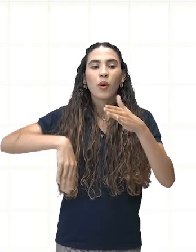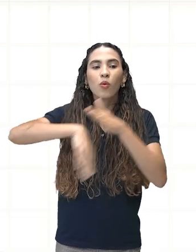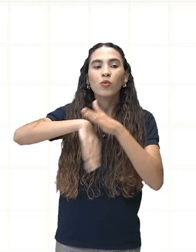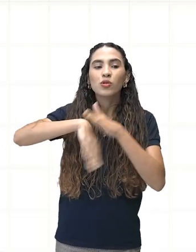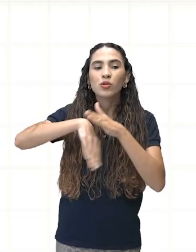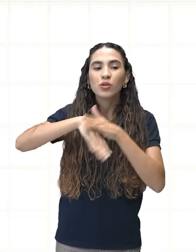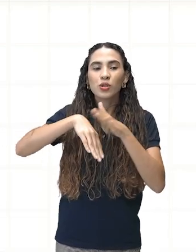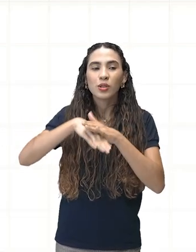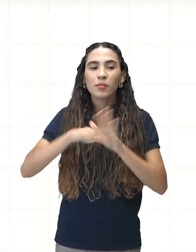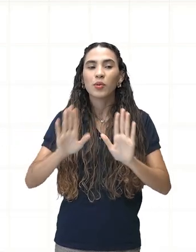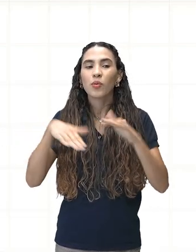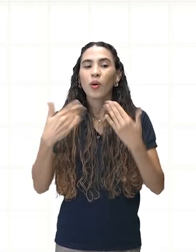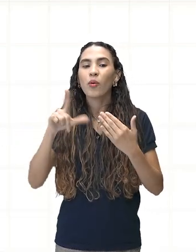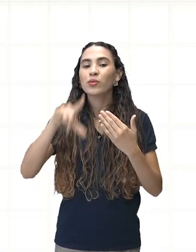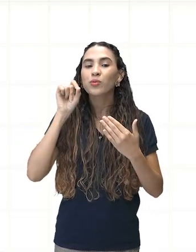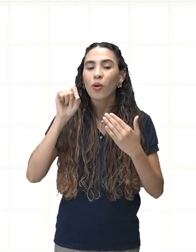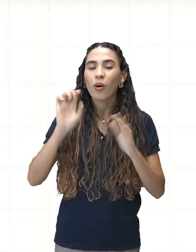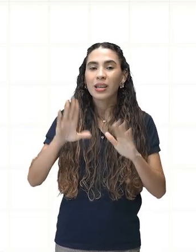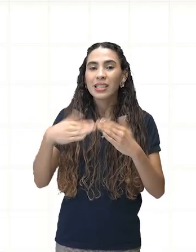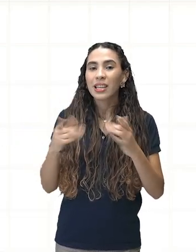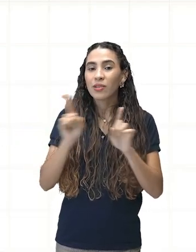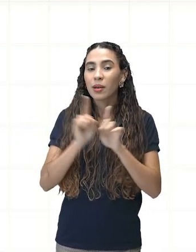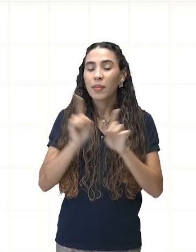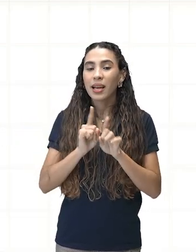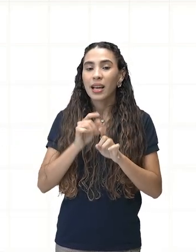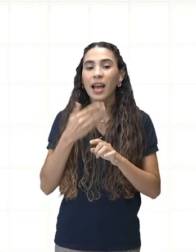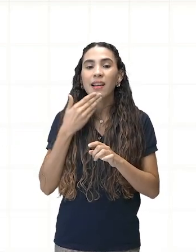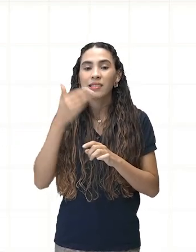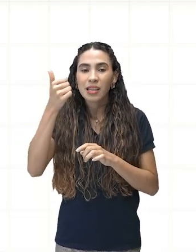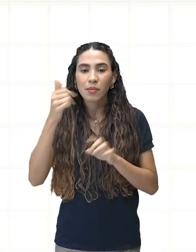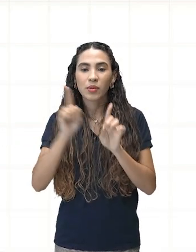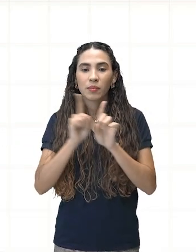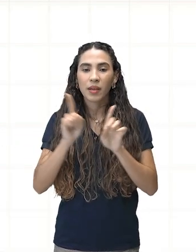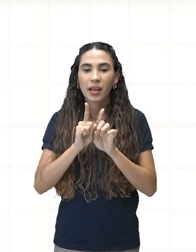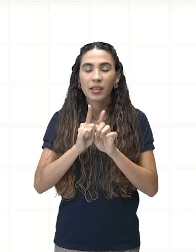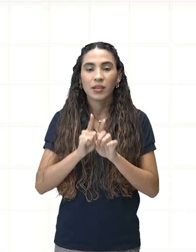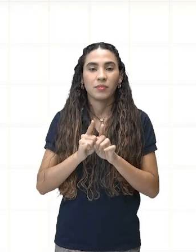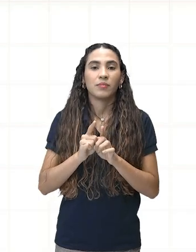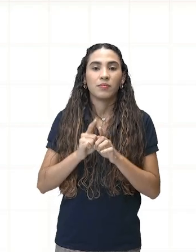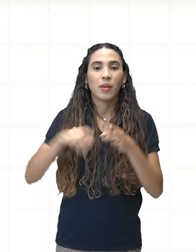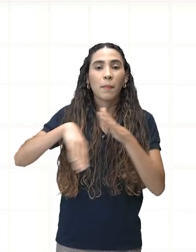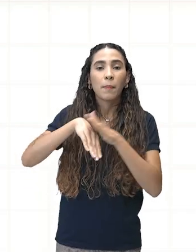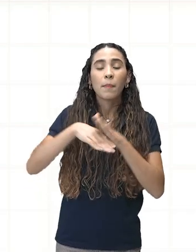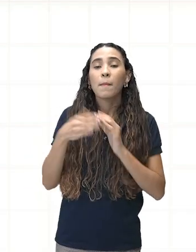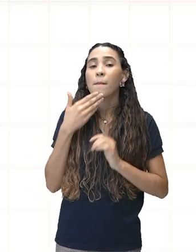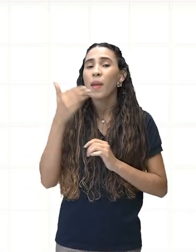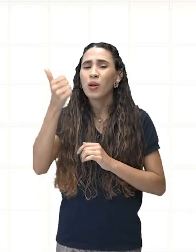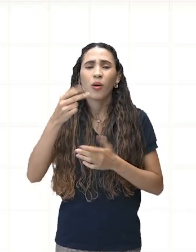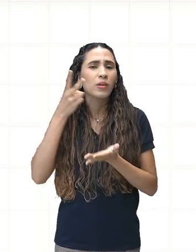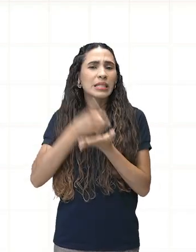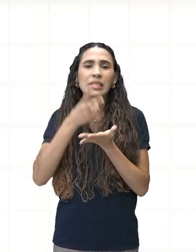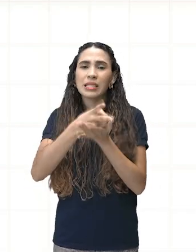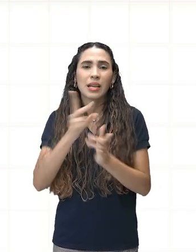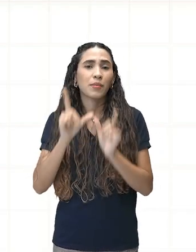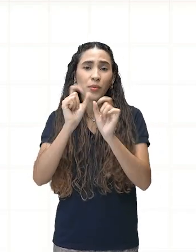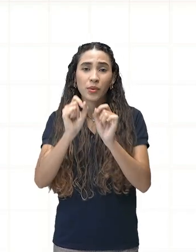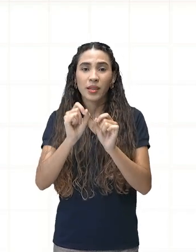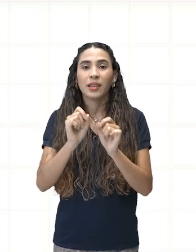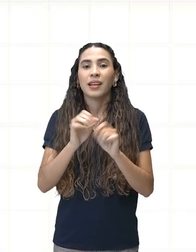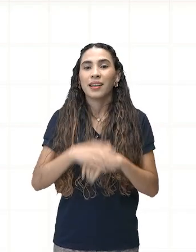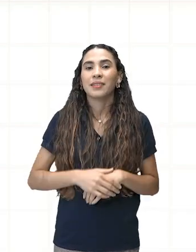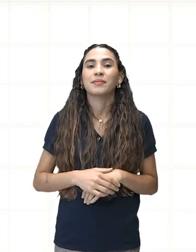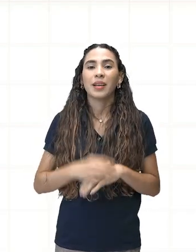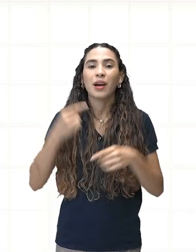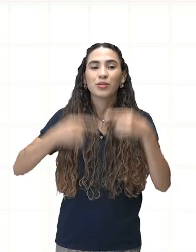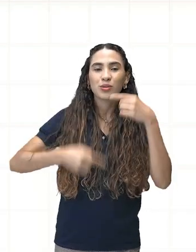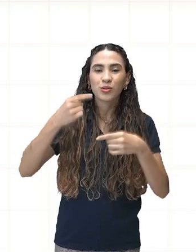polêmica, inclusive, né? Que cada um que considera o time ali como o seu time, né, como o melhor. Isso sempre dá ali boas e